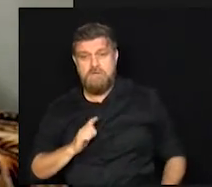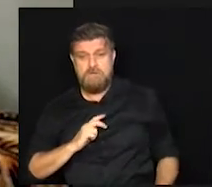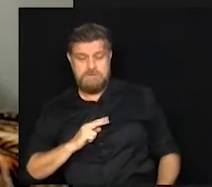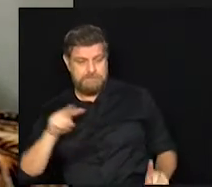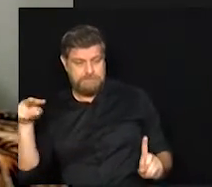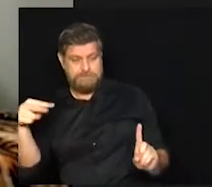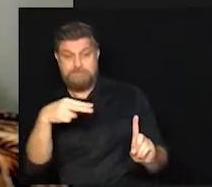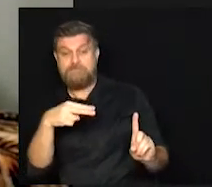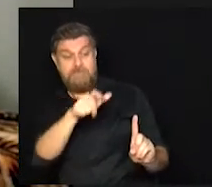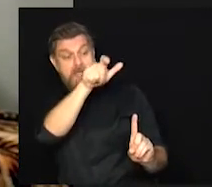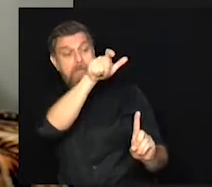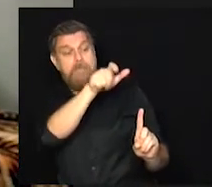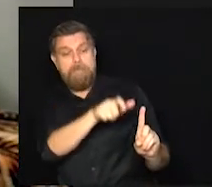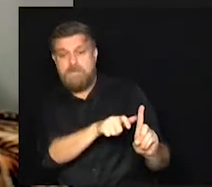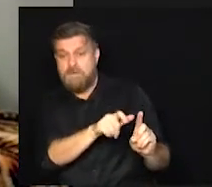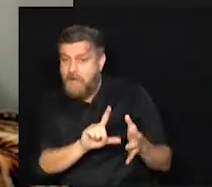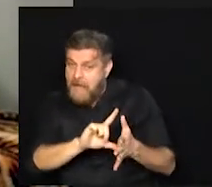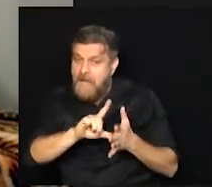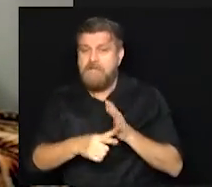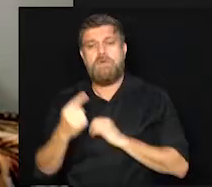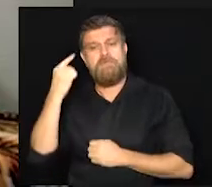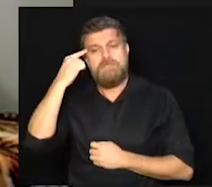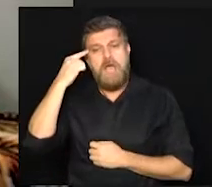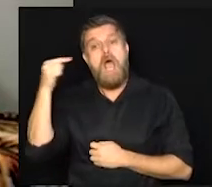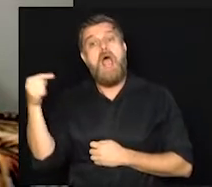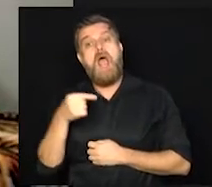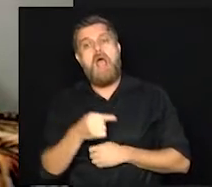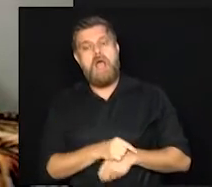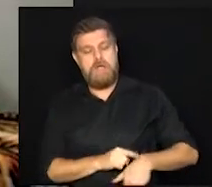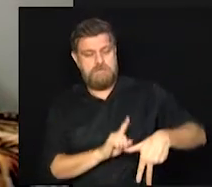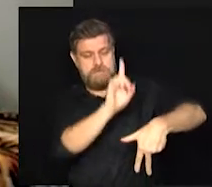a pessoa e depois a deficiência.